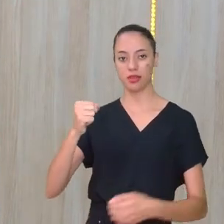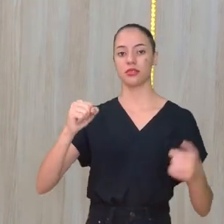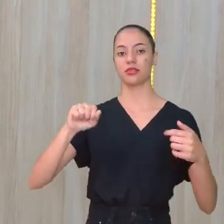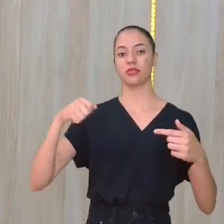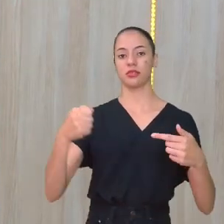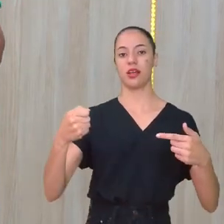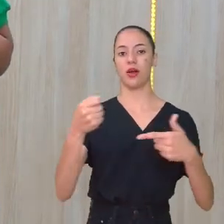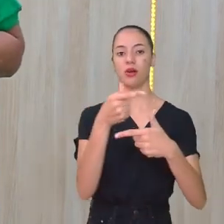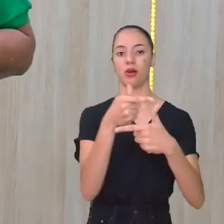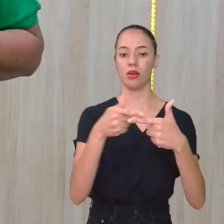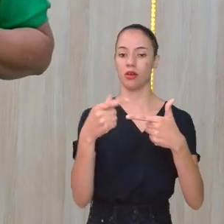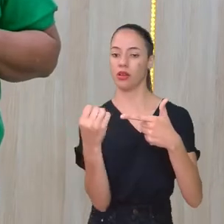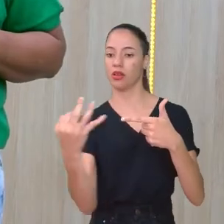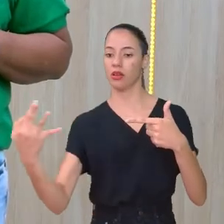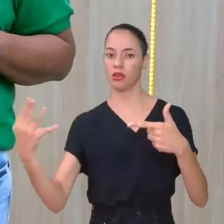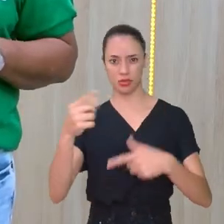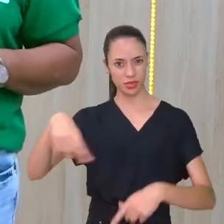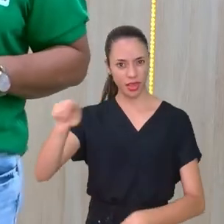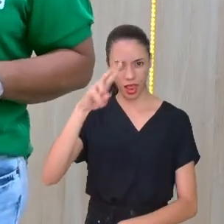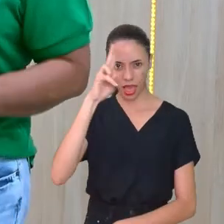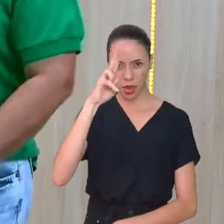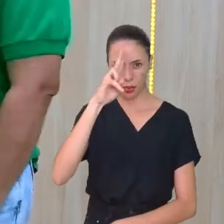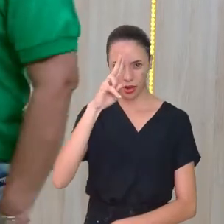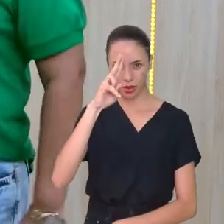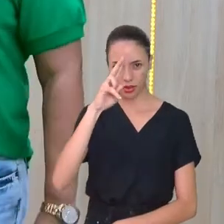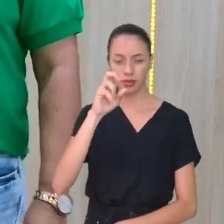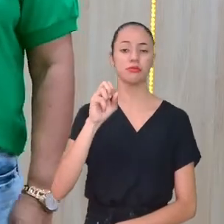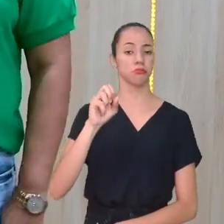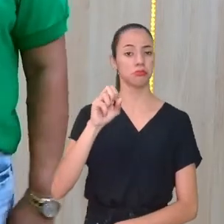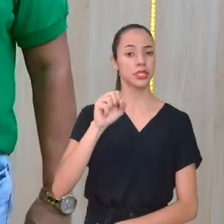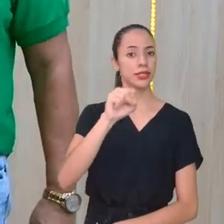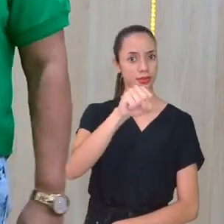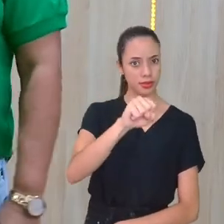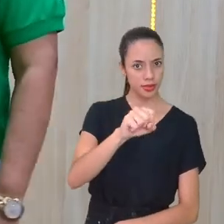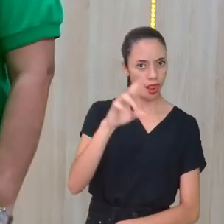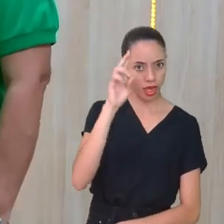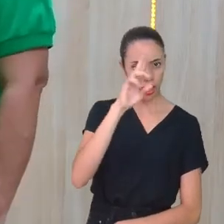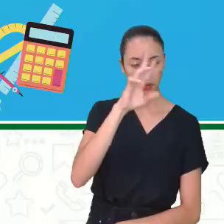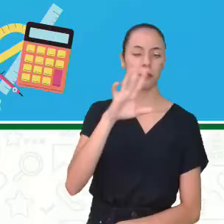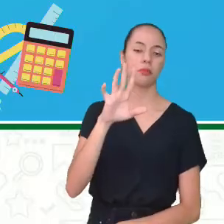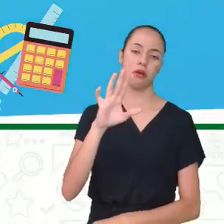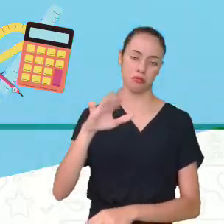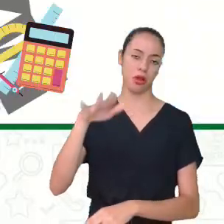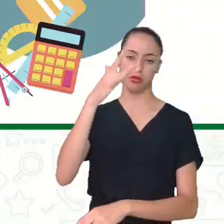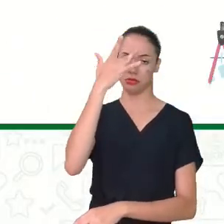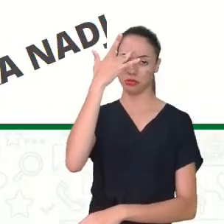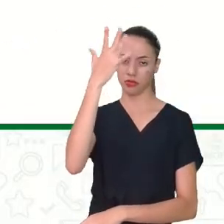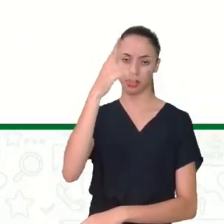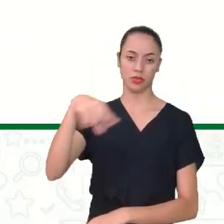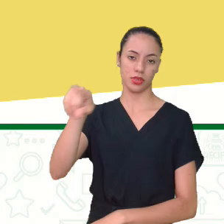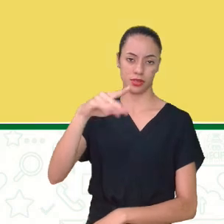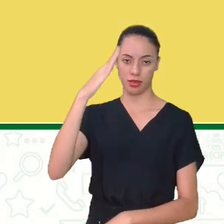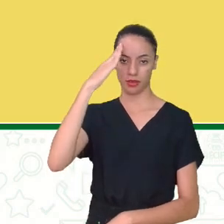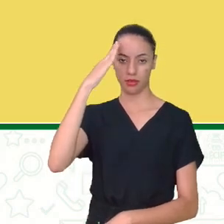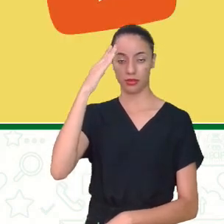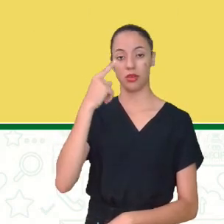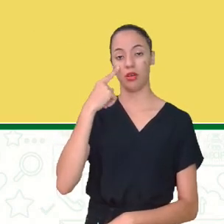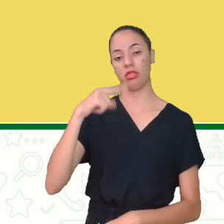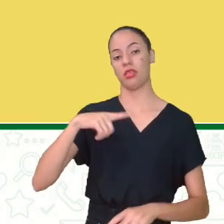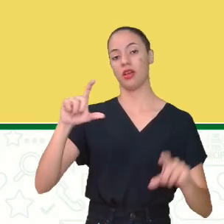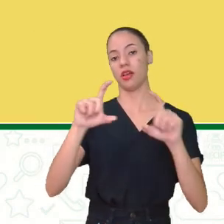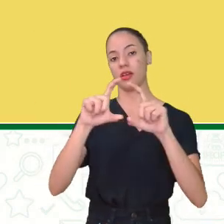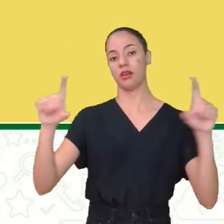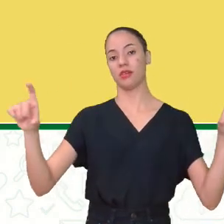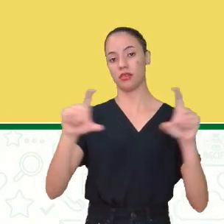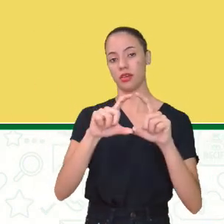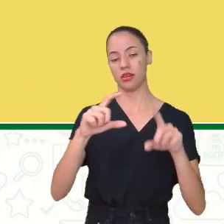Lembram? Então, vai ficar mais simples. Olha só, nós temos uma frase